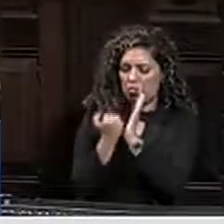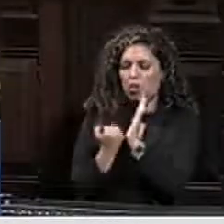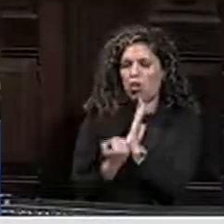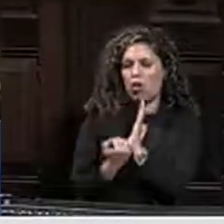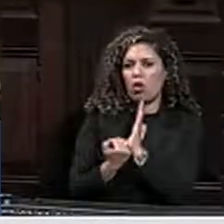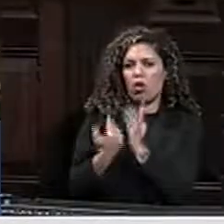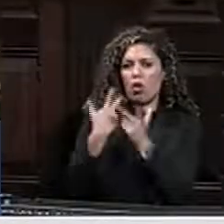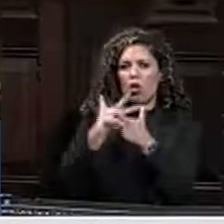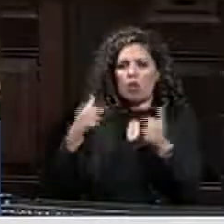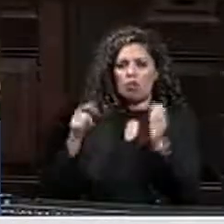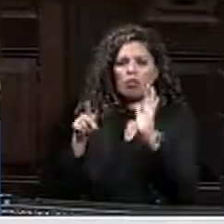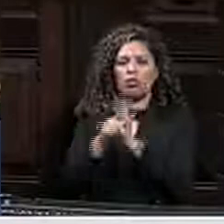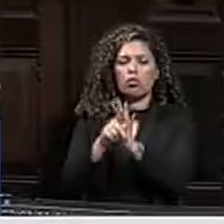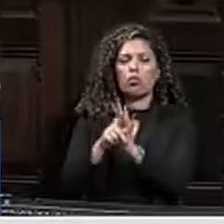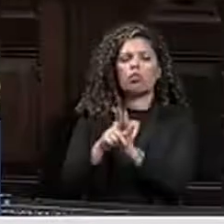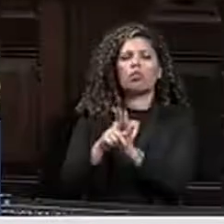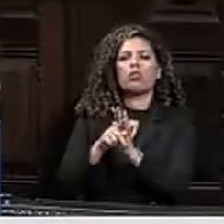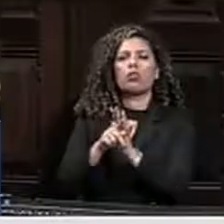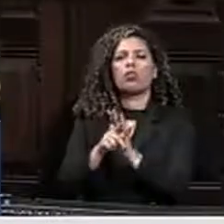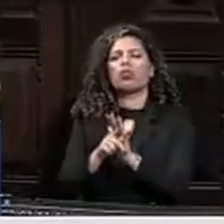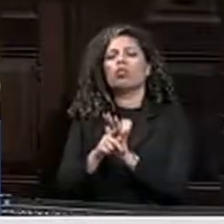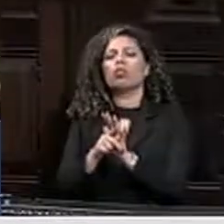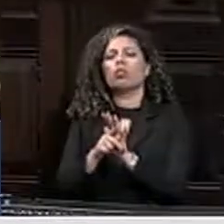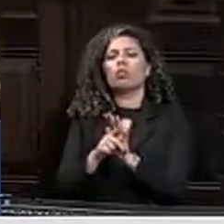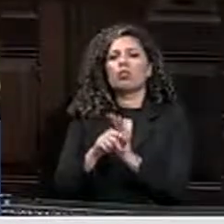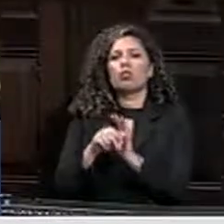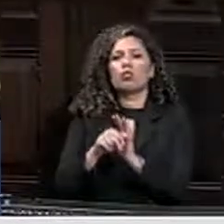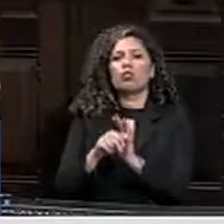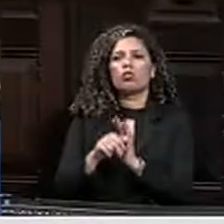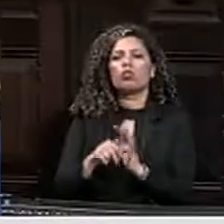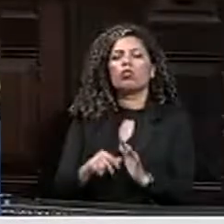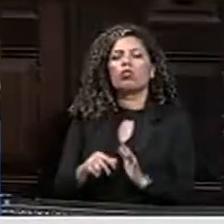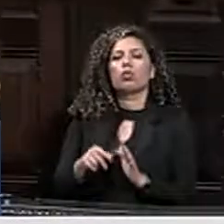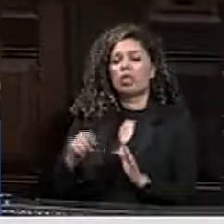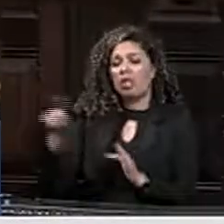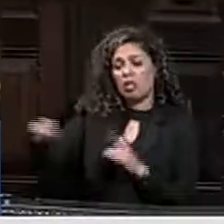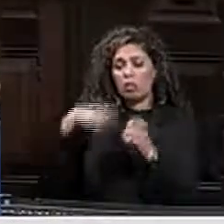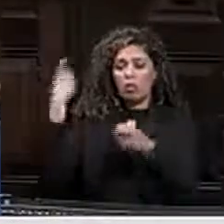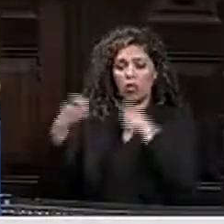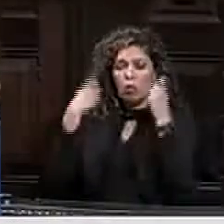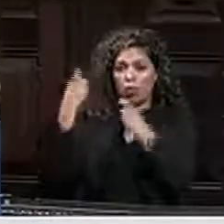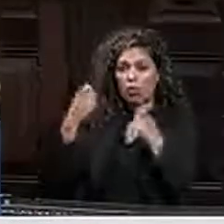aprovada, quer dizer, dizendo que passa a ser